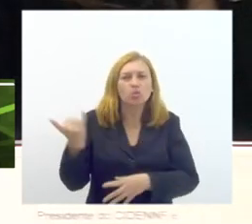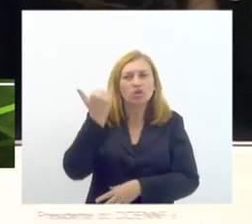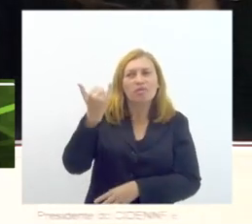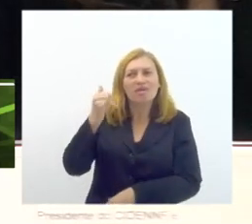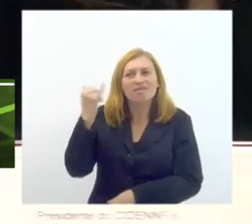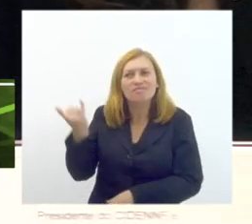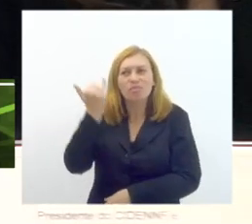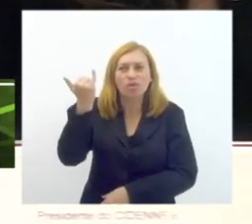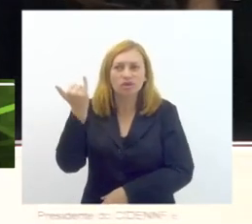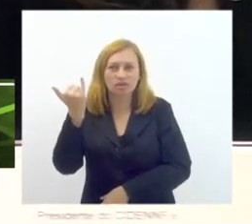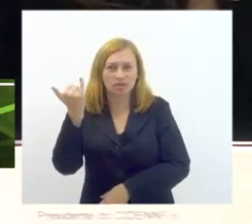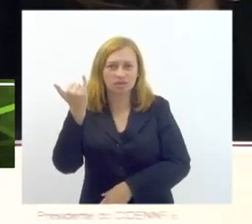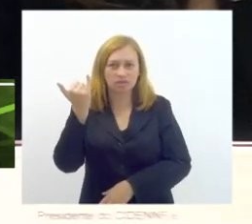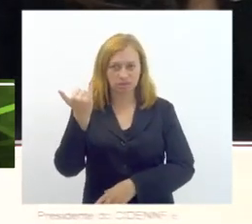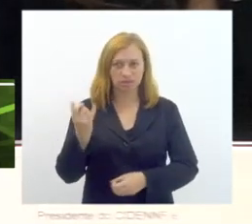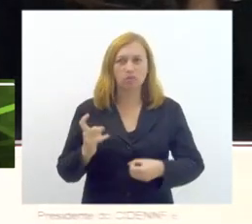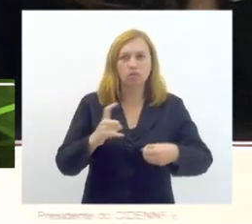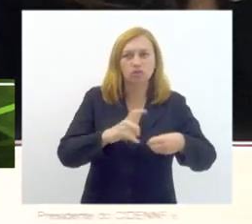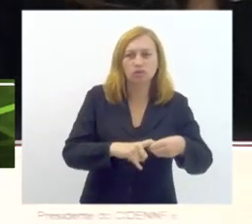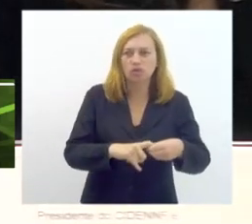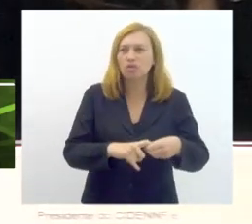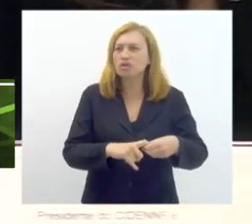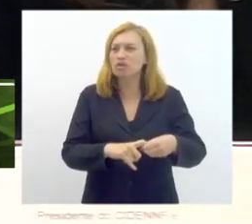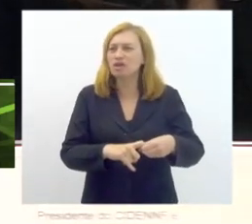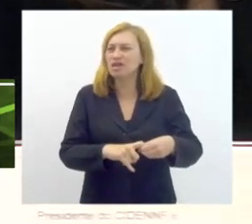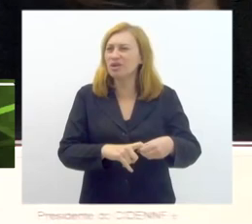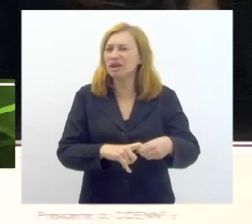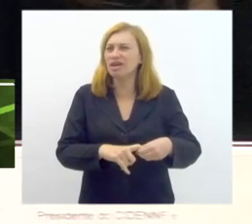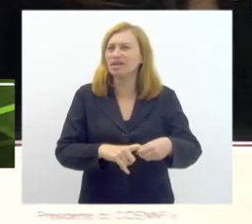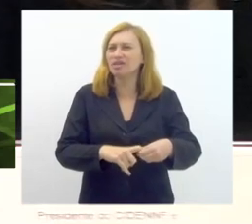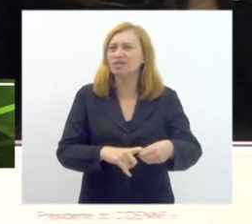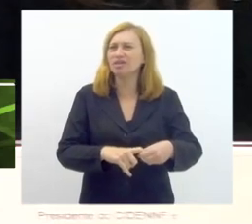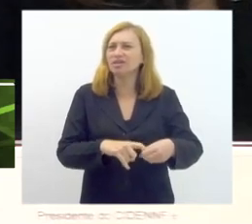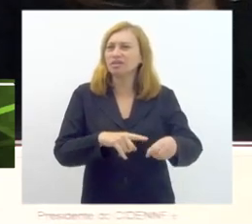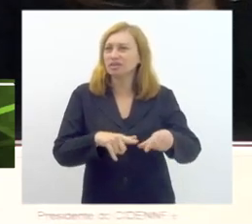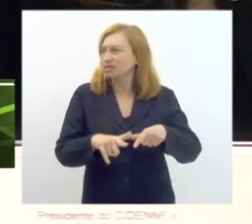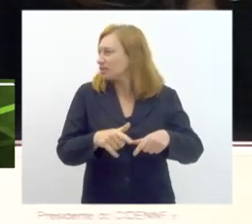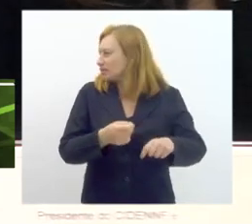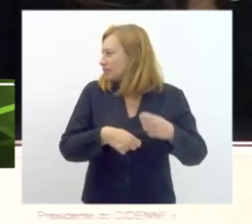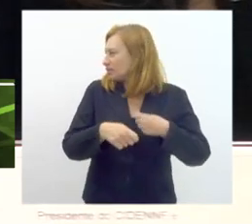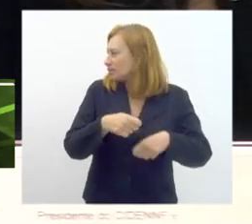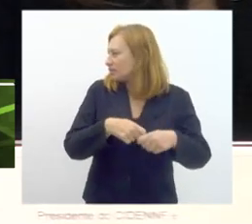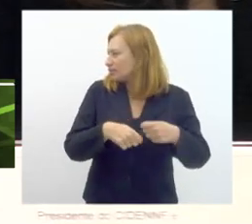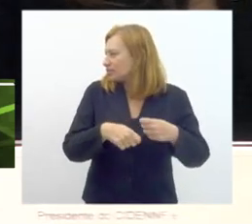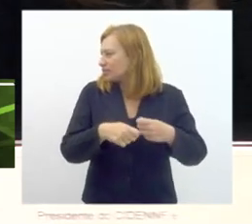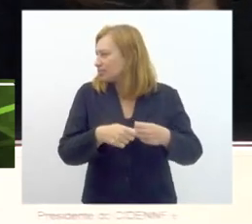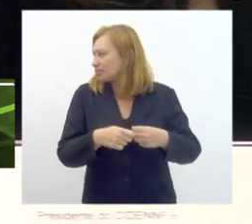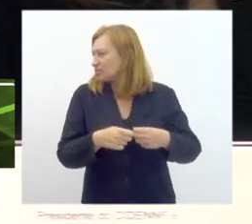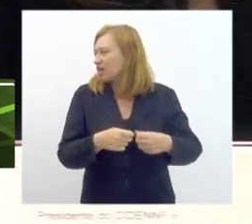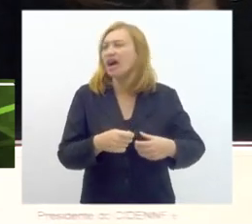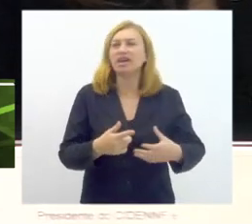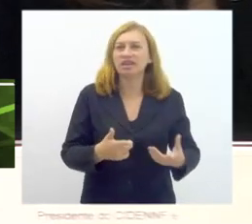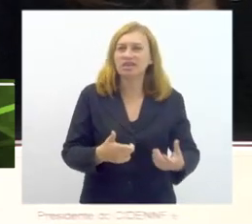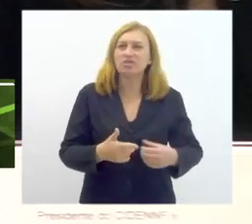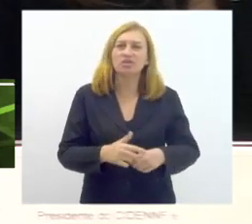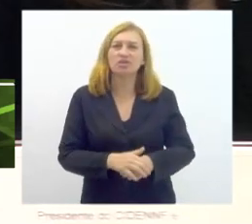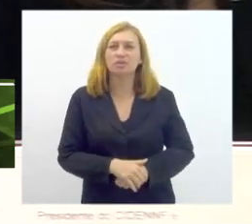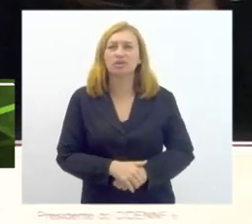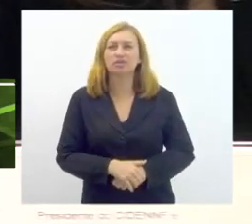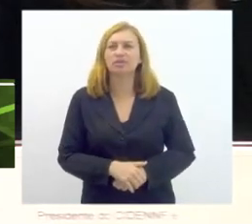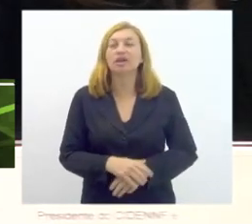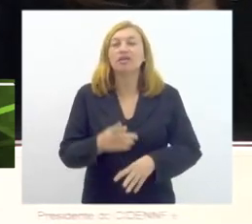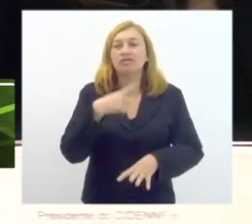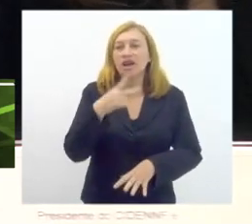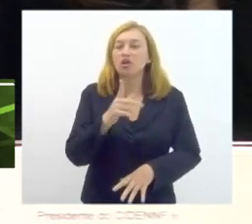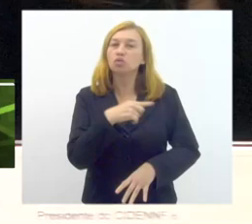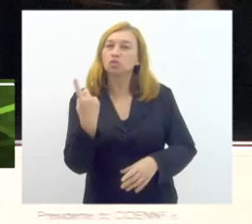importante, que é o tema dos consórcios. Um instrumento extraordinário de fazer, de ampliar e de entregar políticas públicas. Dizer que o